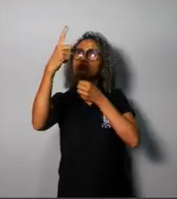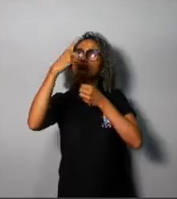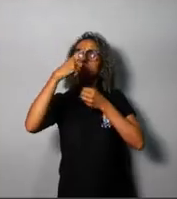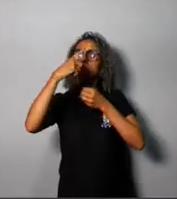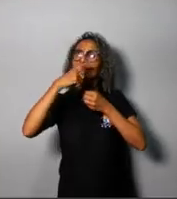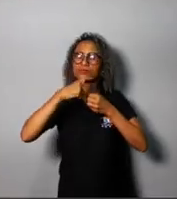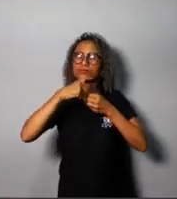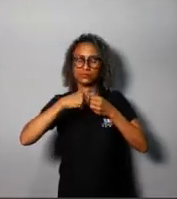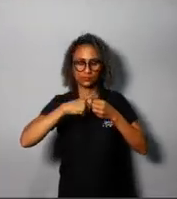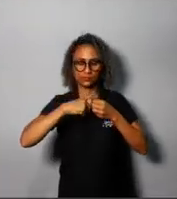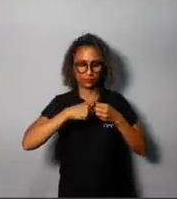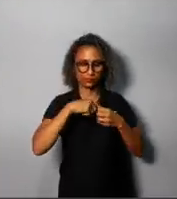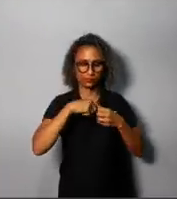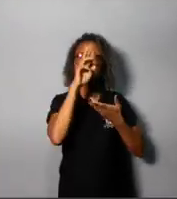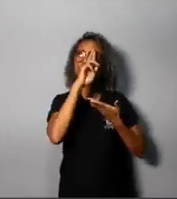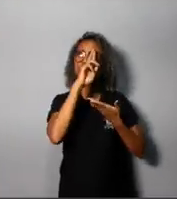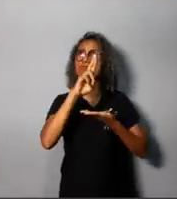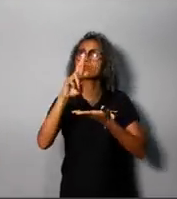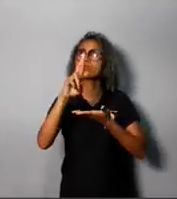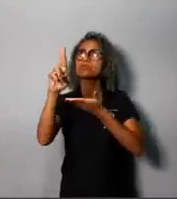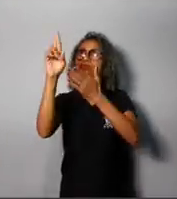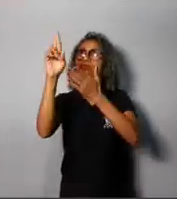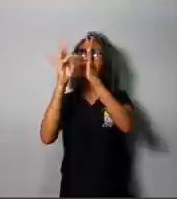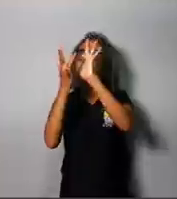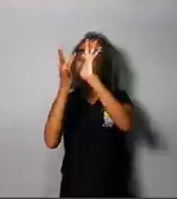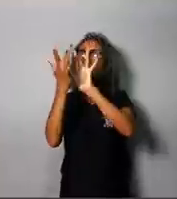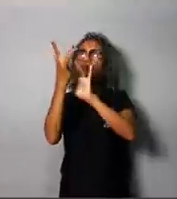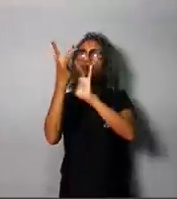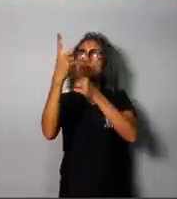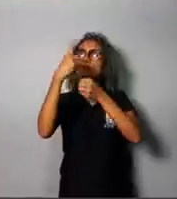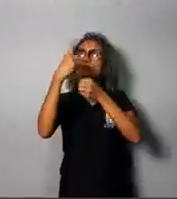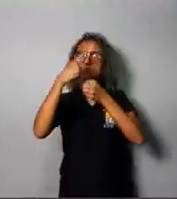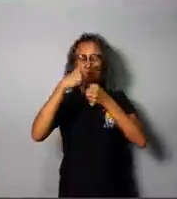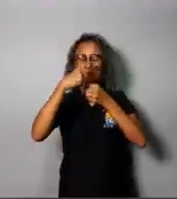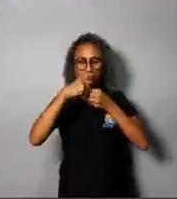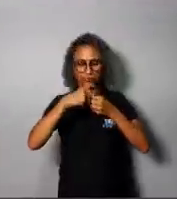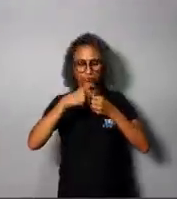Jesus. Vinde, Senhor